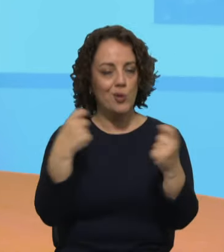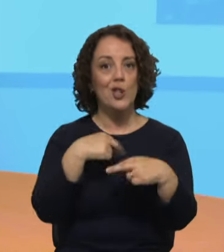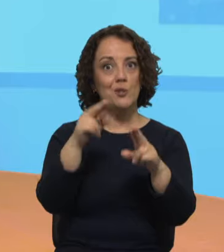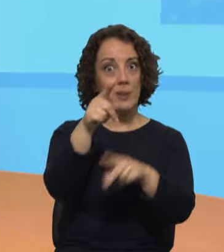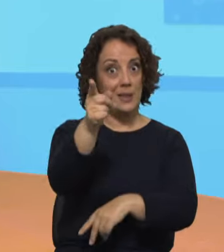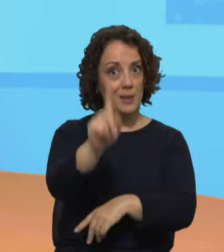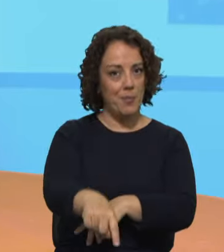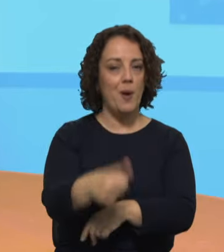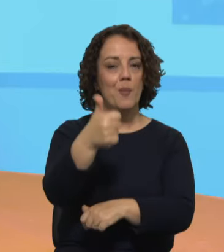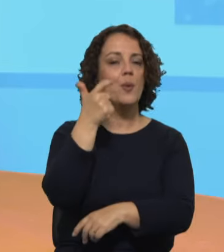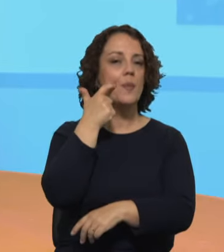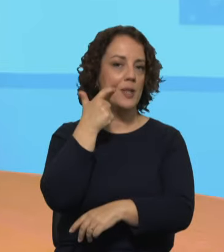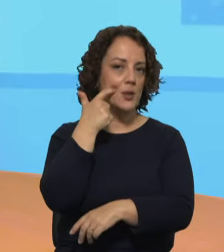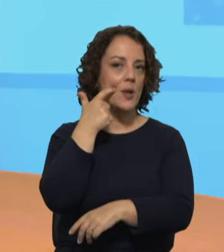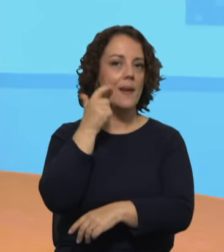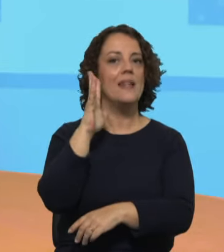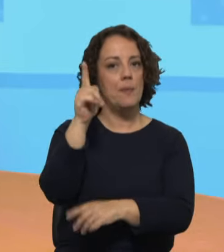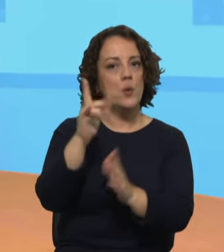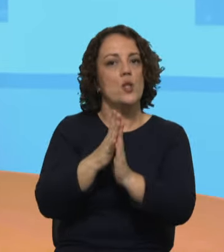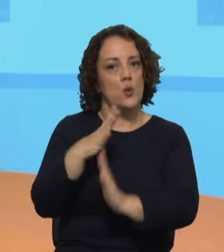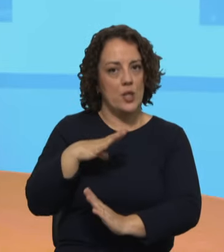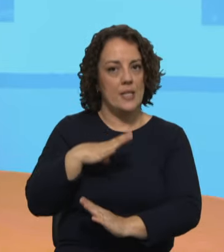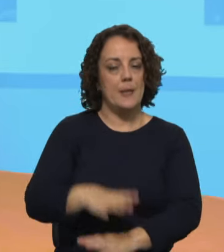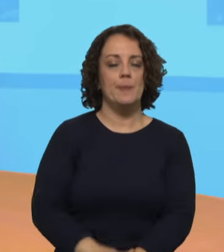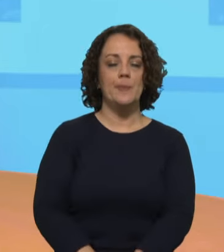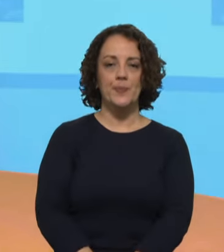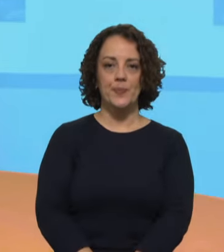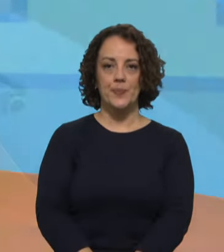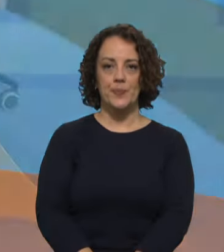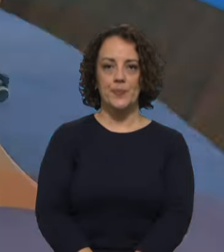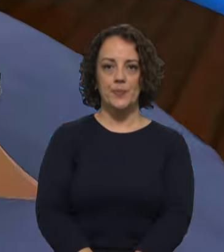também uma boa Páscoa até amanhã se Deus